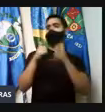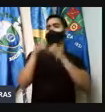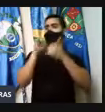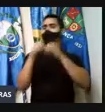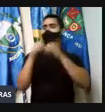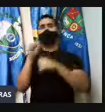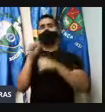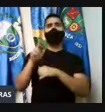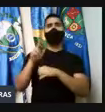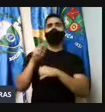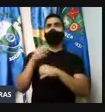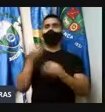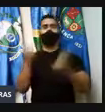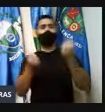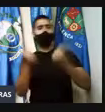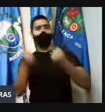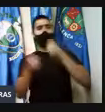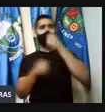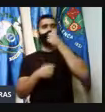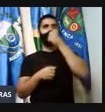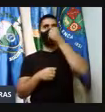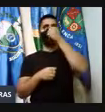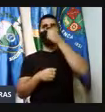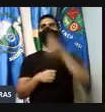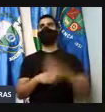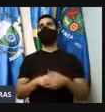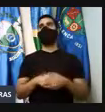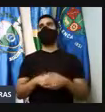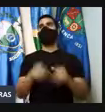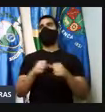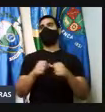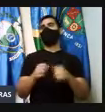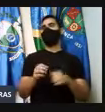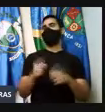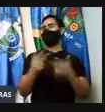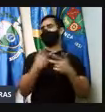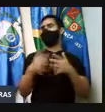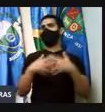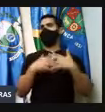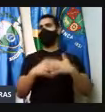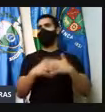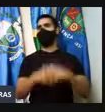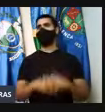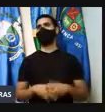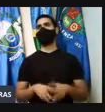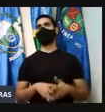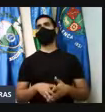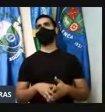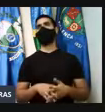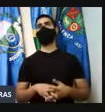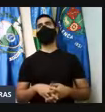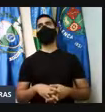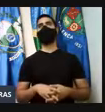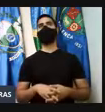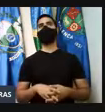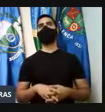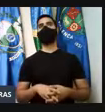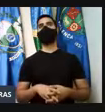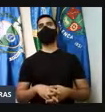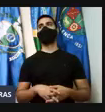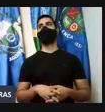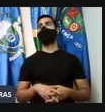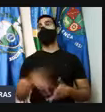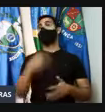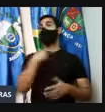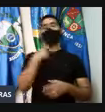levam a sua caminhonete, leva tudo lá e fica aquela algazarra que aconteceu. Isso é que tem que ser coibido, né? Isso é que tem que ser proibido, essa